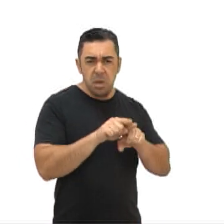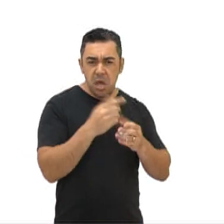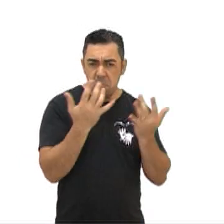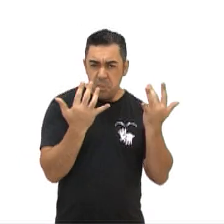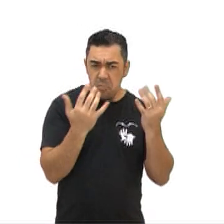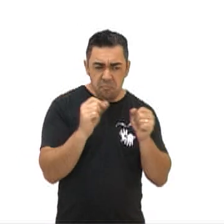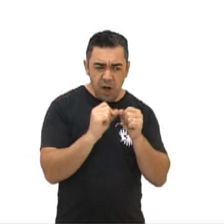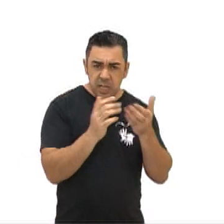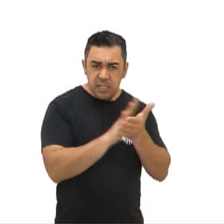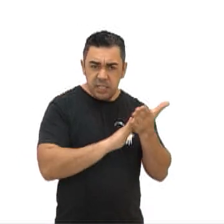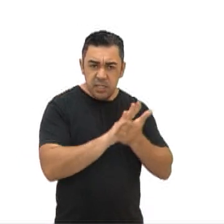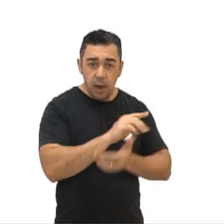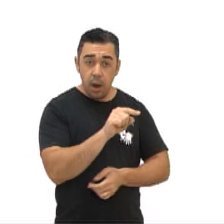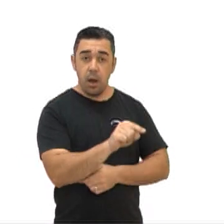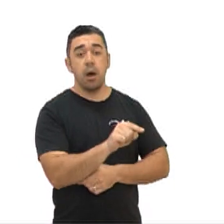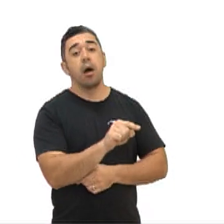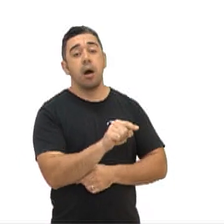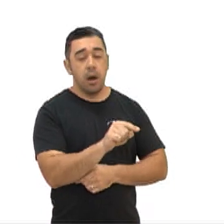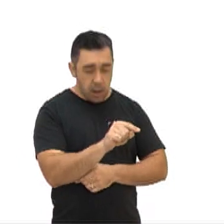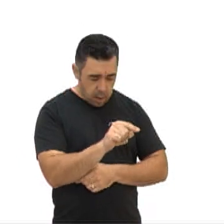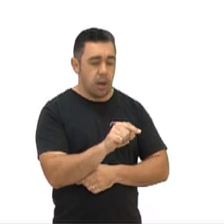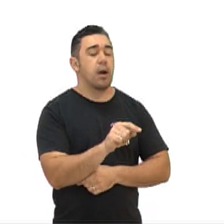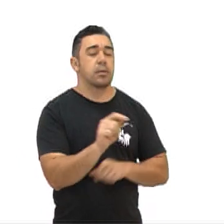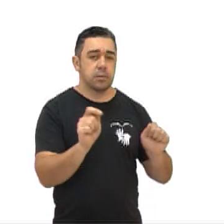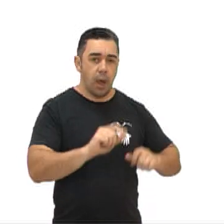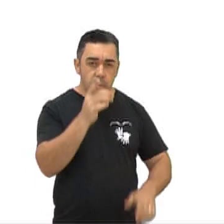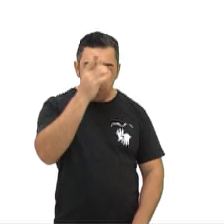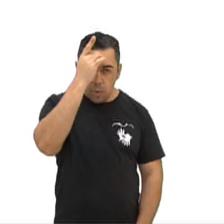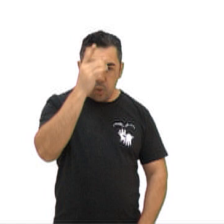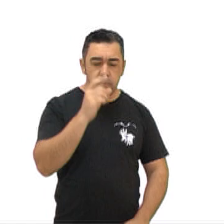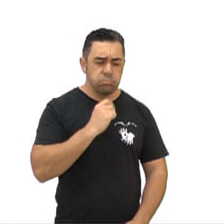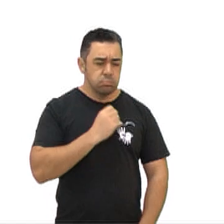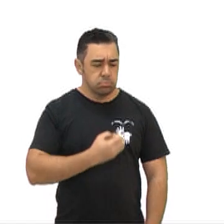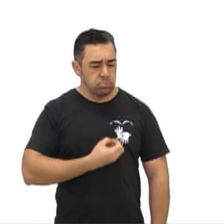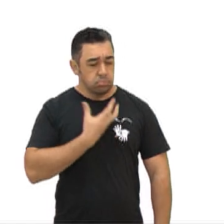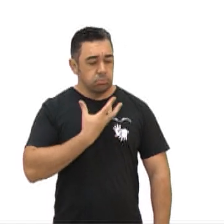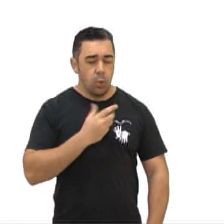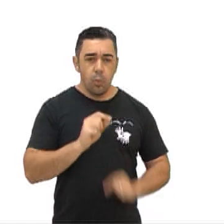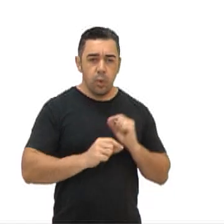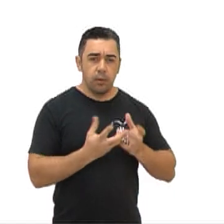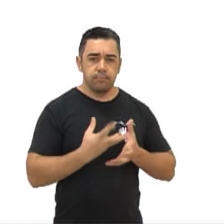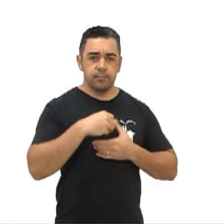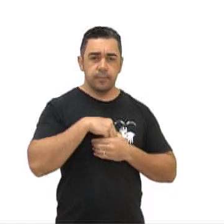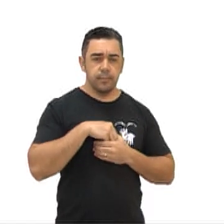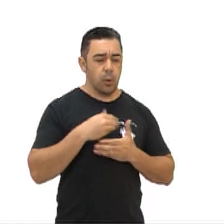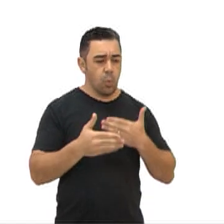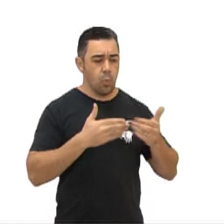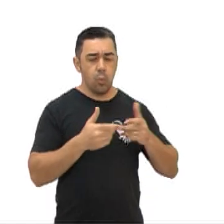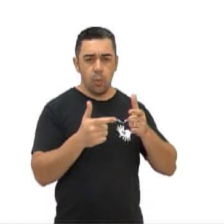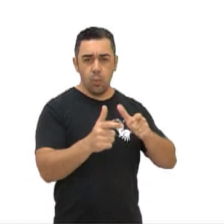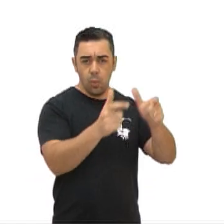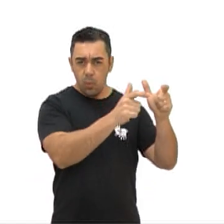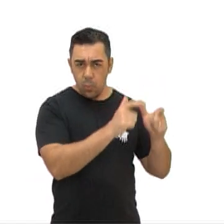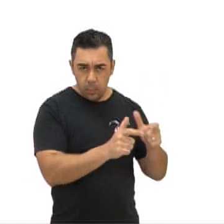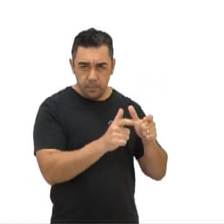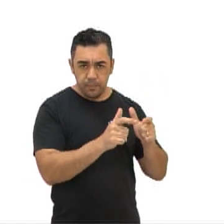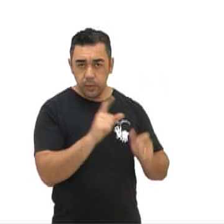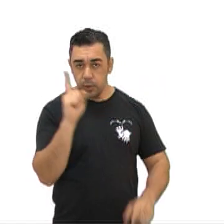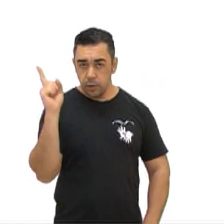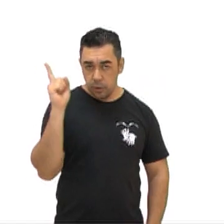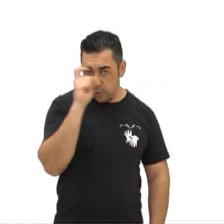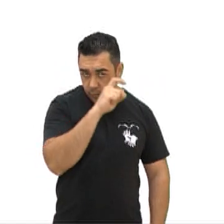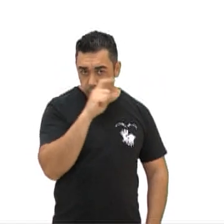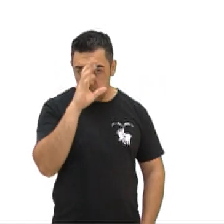faz nada, possui o dom de provocar certa reserva em qualquer sala, o que é difícil